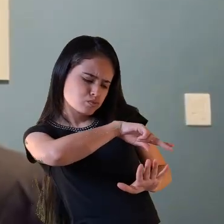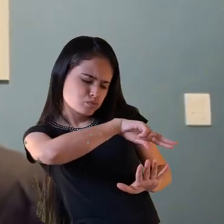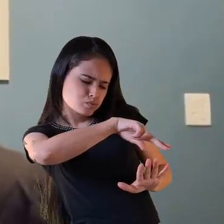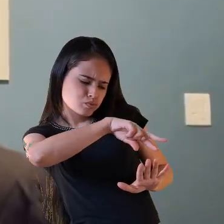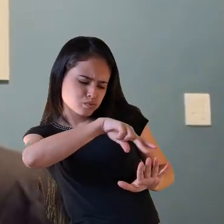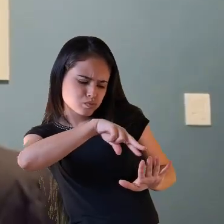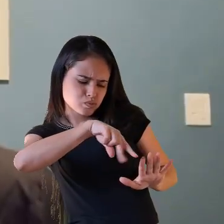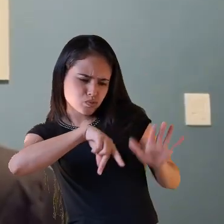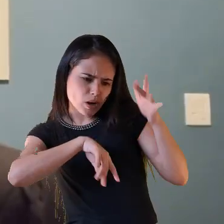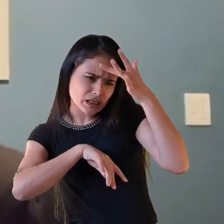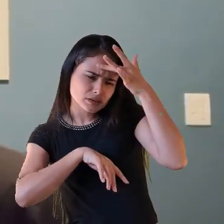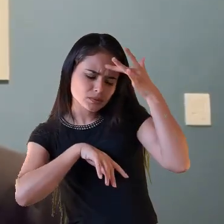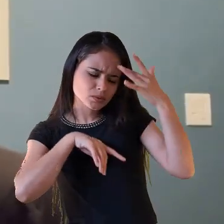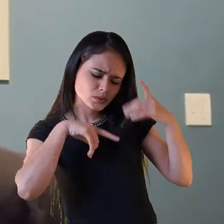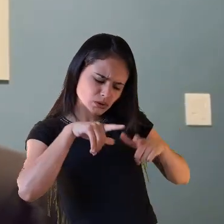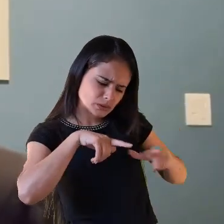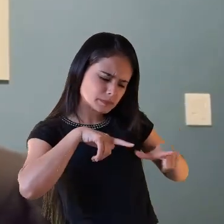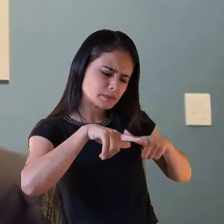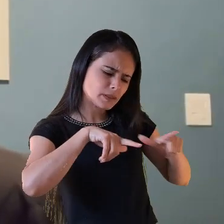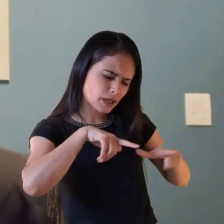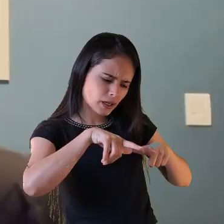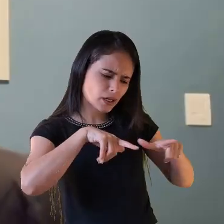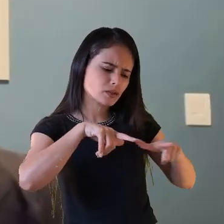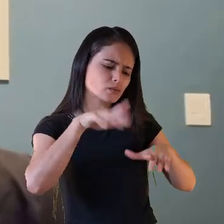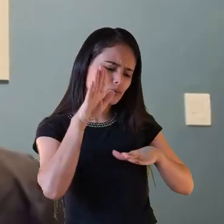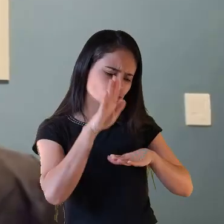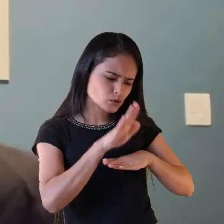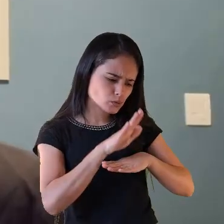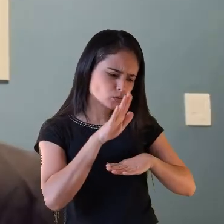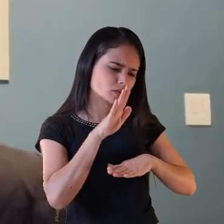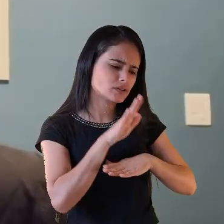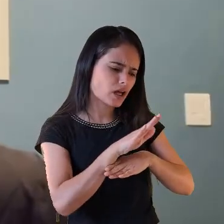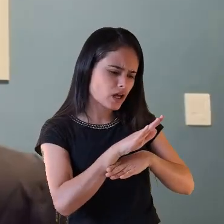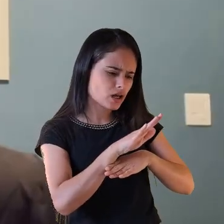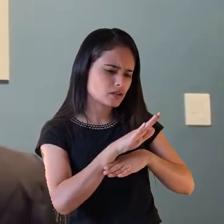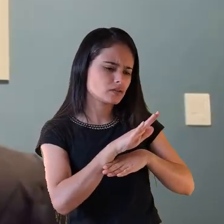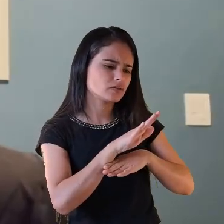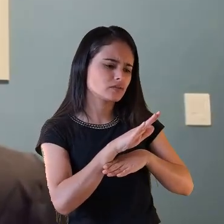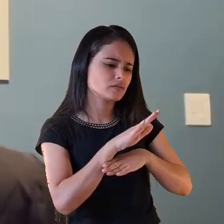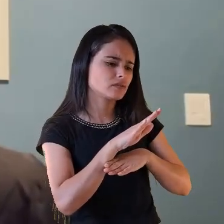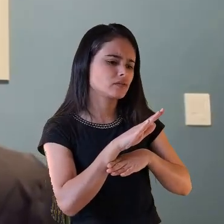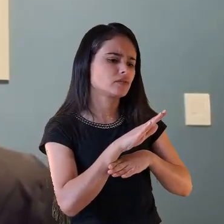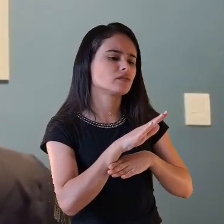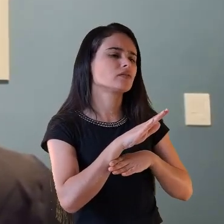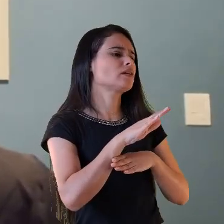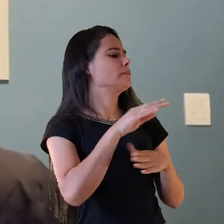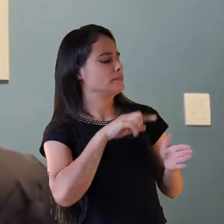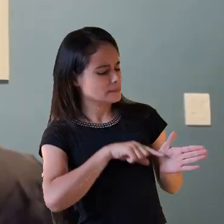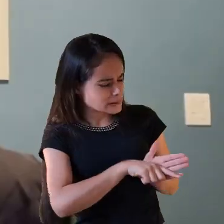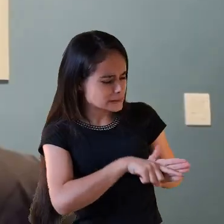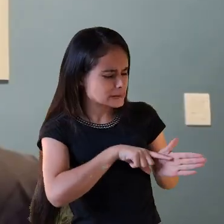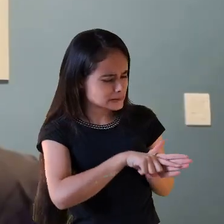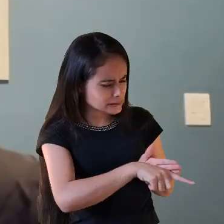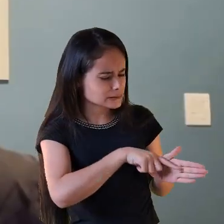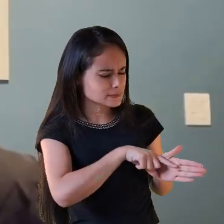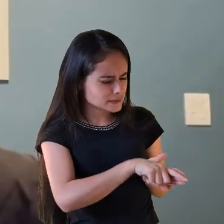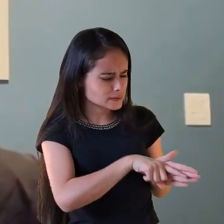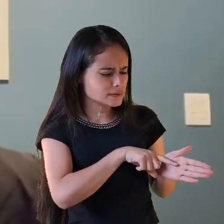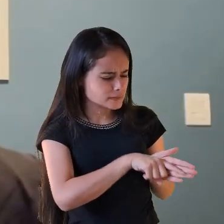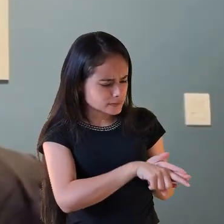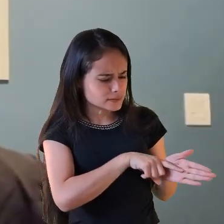de dizer isso, porque não há nada mais justo, né? Não existiria Projeto Quirino se não fosse por todas essas pessoas incríveis que